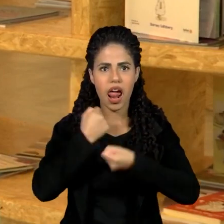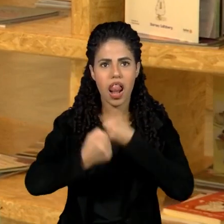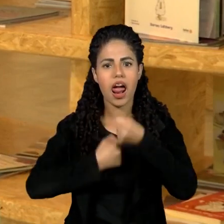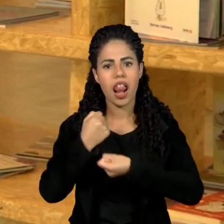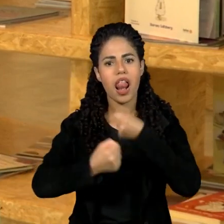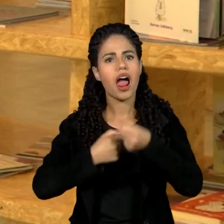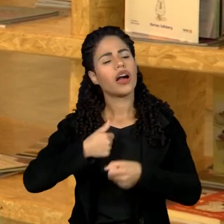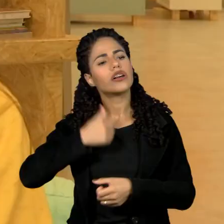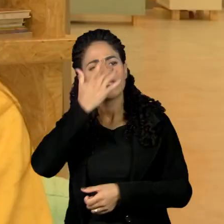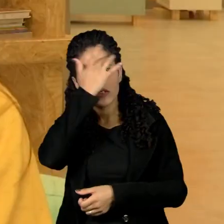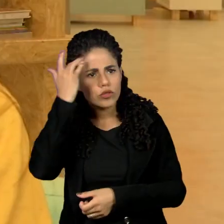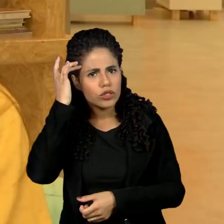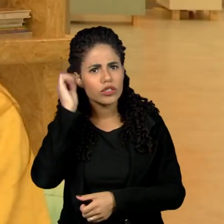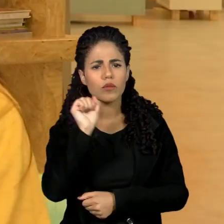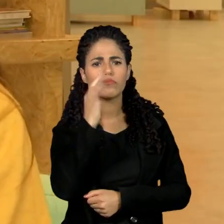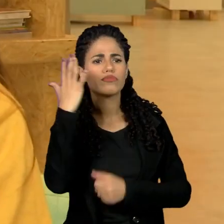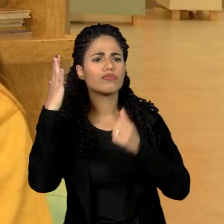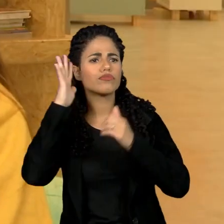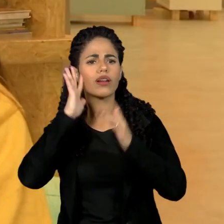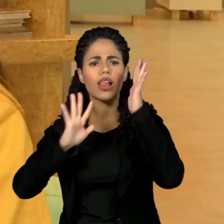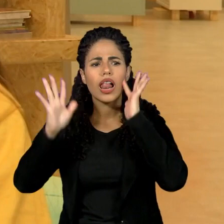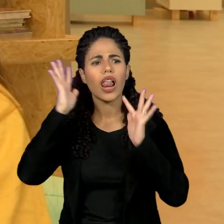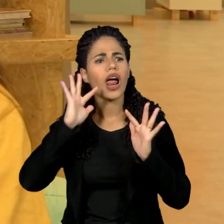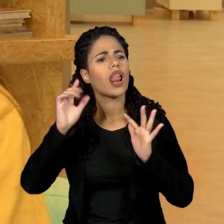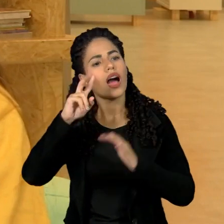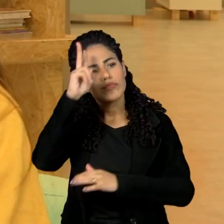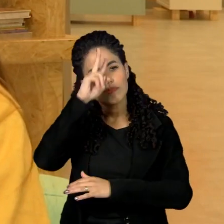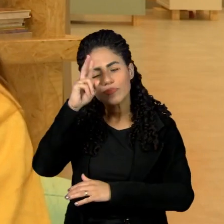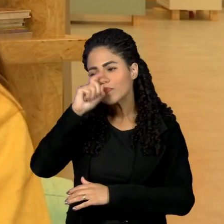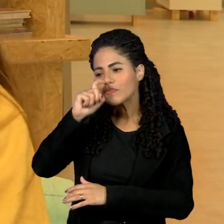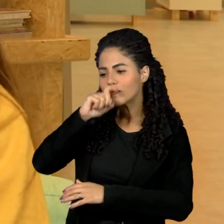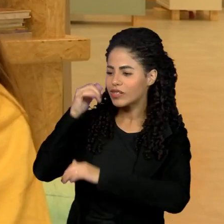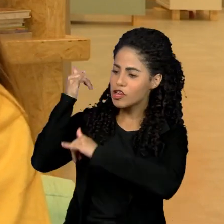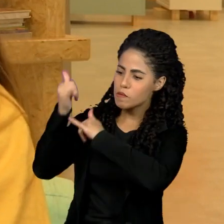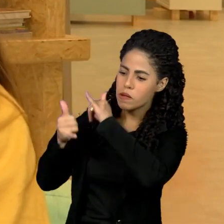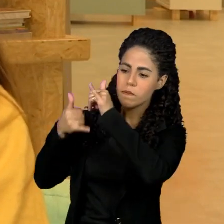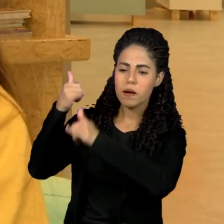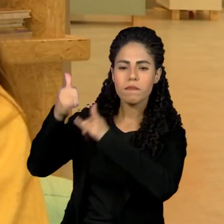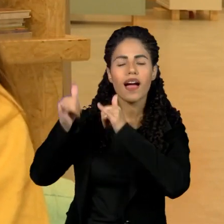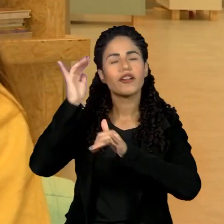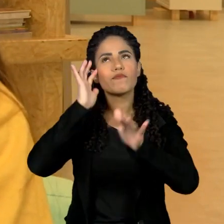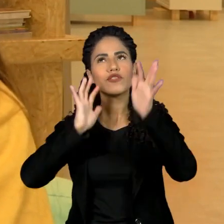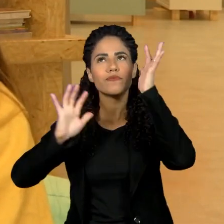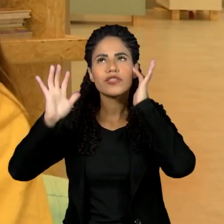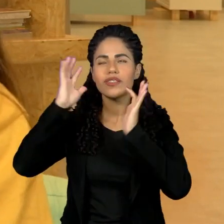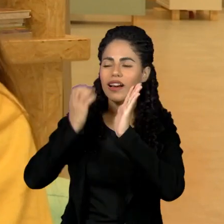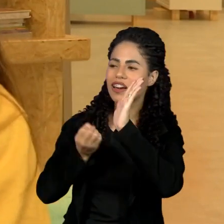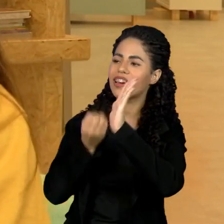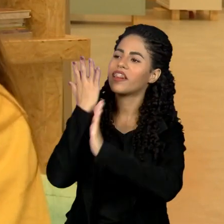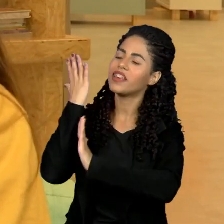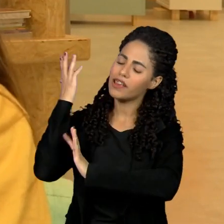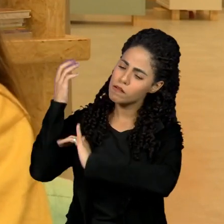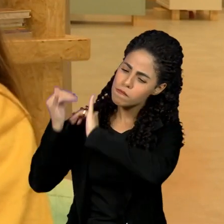são criaturas místicas. É tipo com as lendas que as pessoas vão imaginando